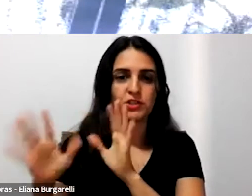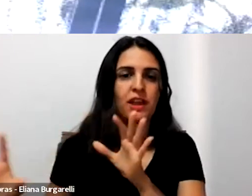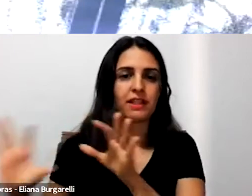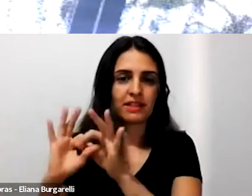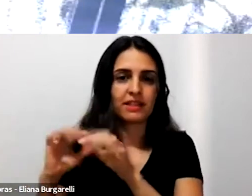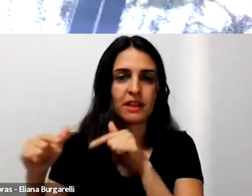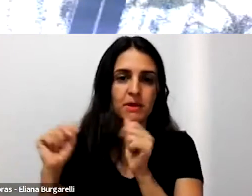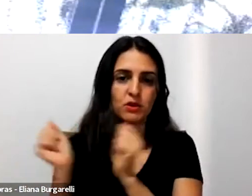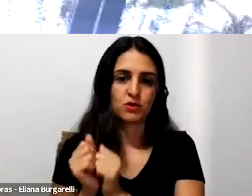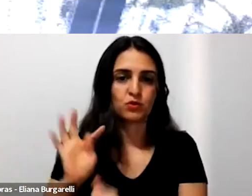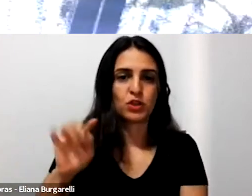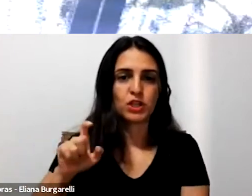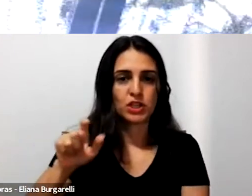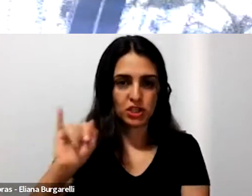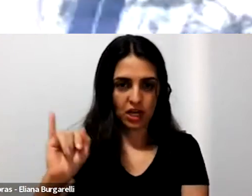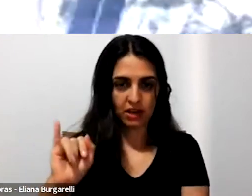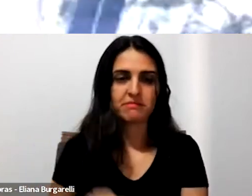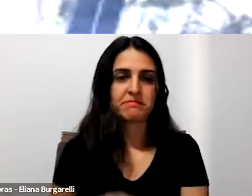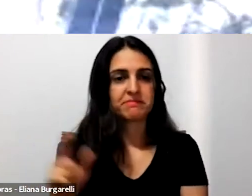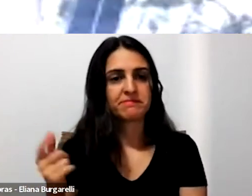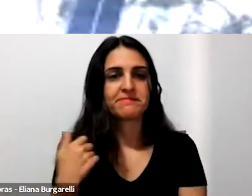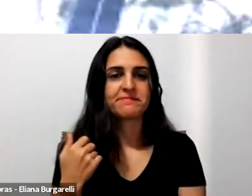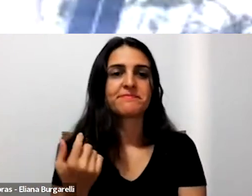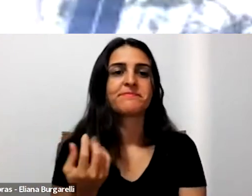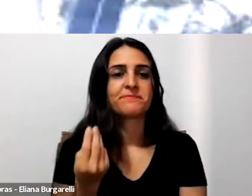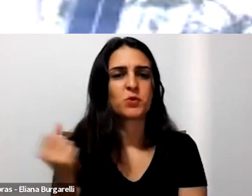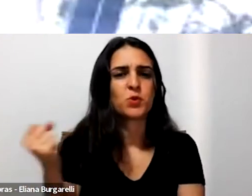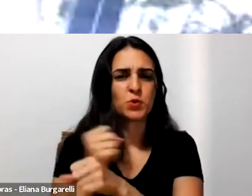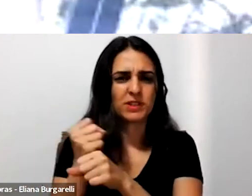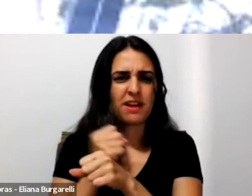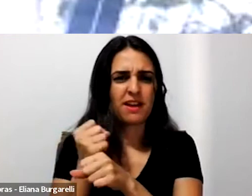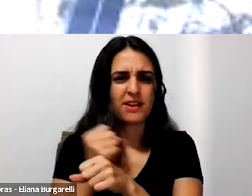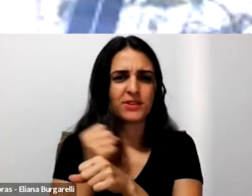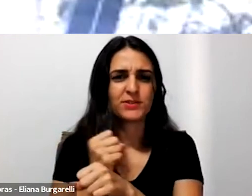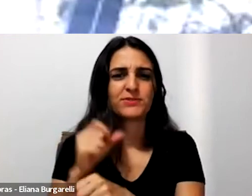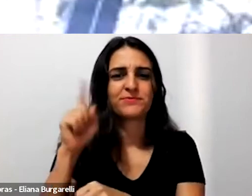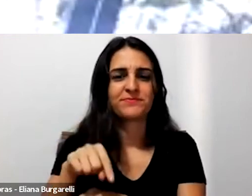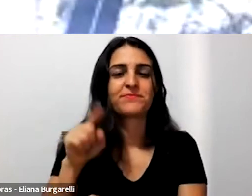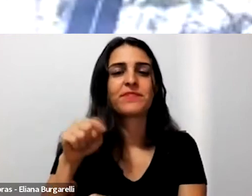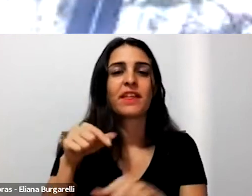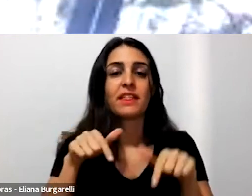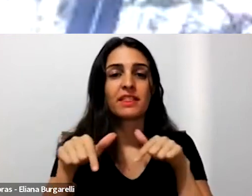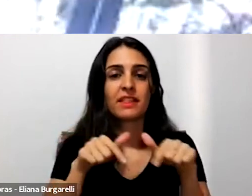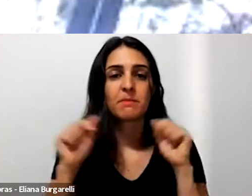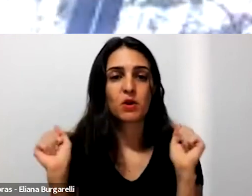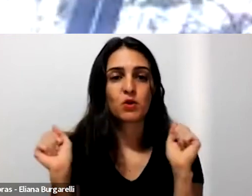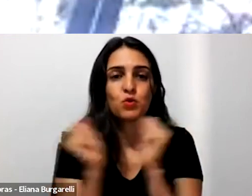Posso começar, já que eu fui mencionada? Bom, acho que a Chay pode contar mais sobre a COICA, que é a